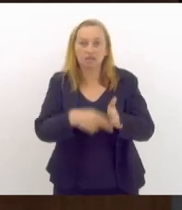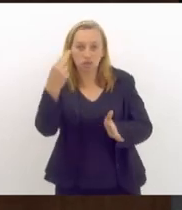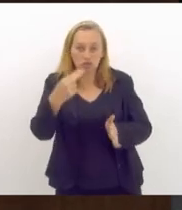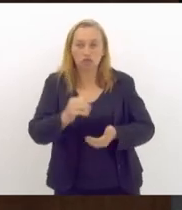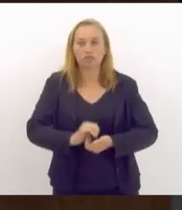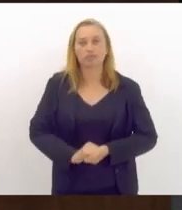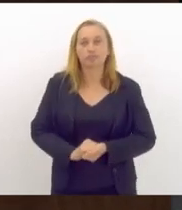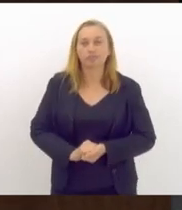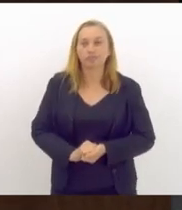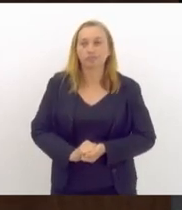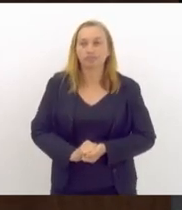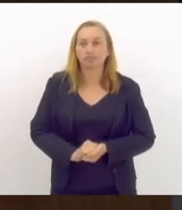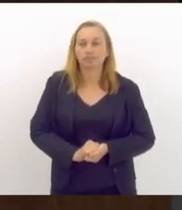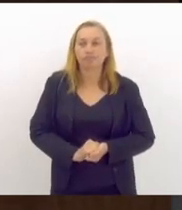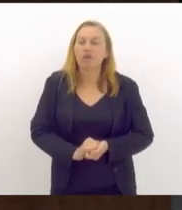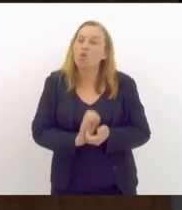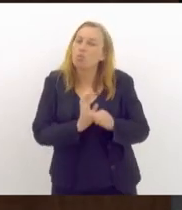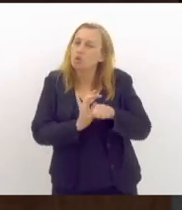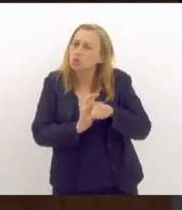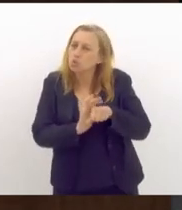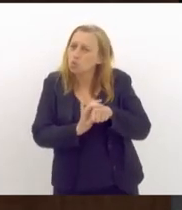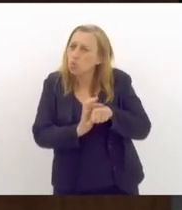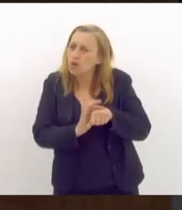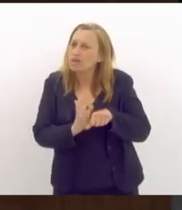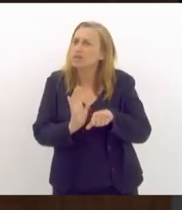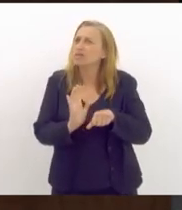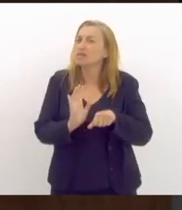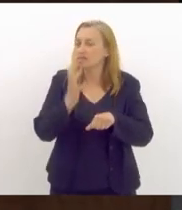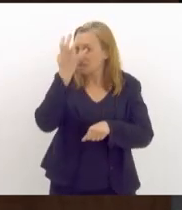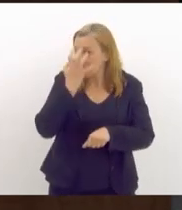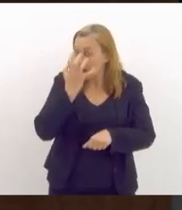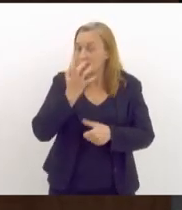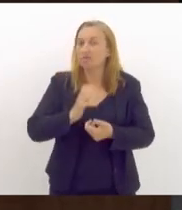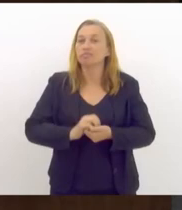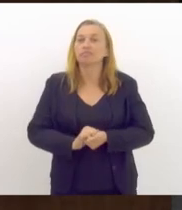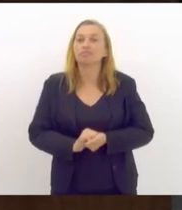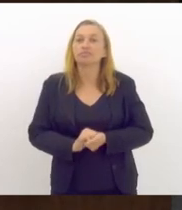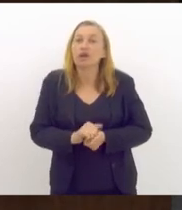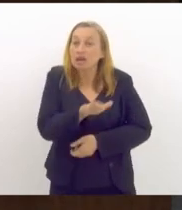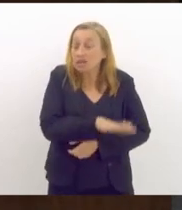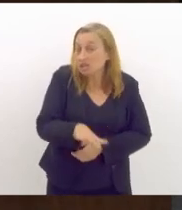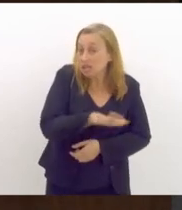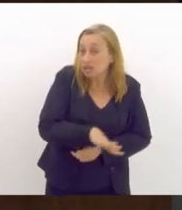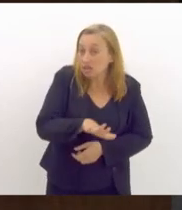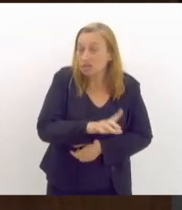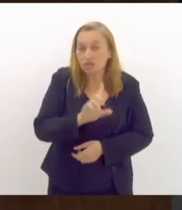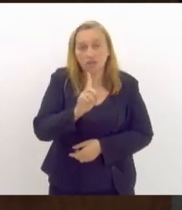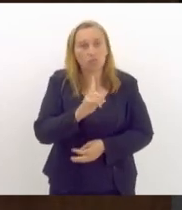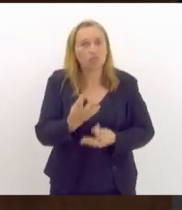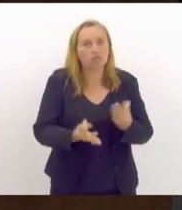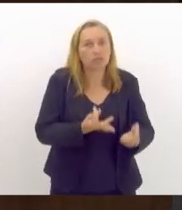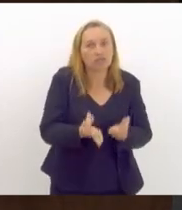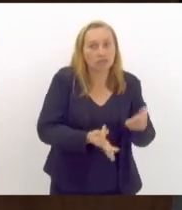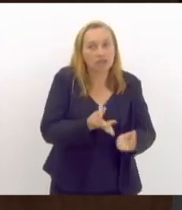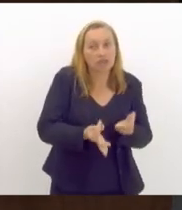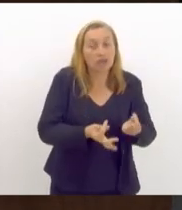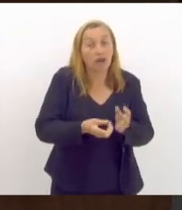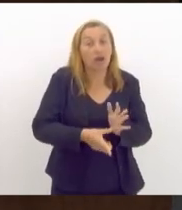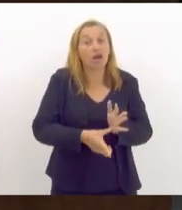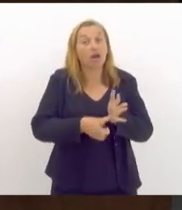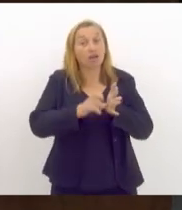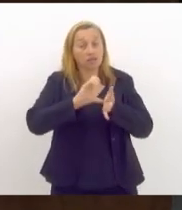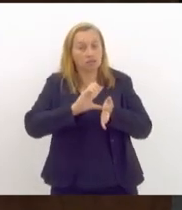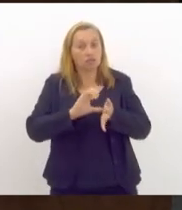é uma doença muito grave crianças que não são tratadas com antecedência